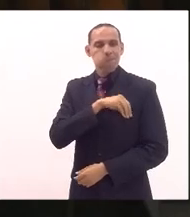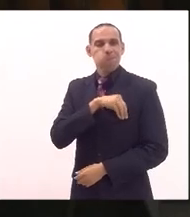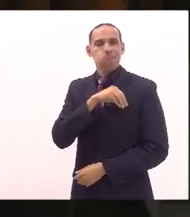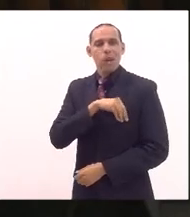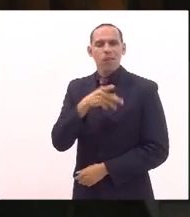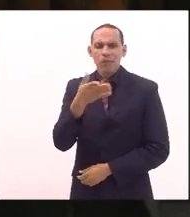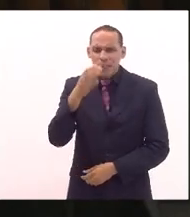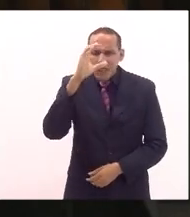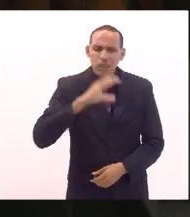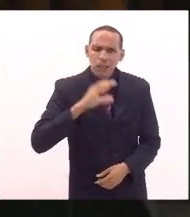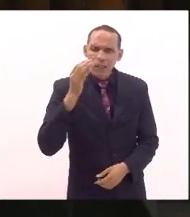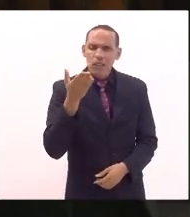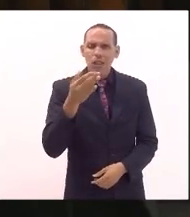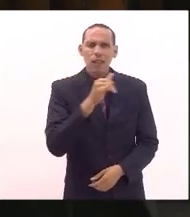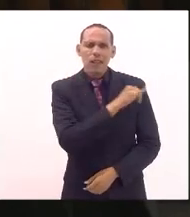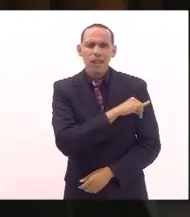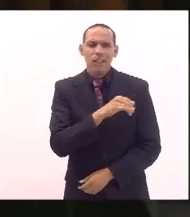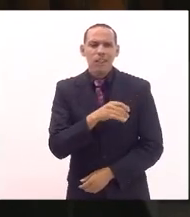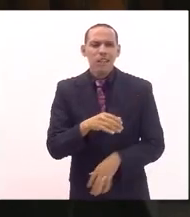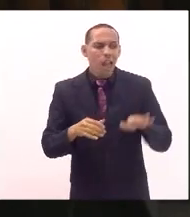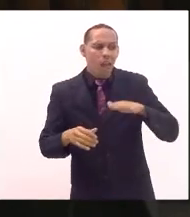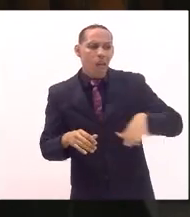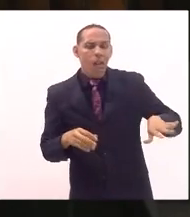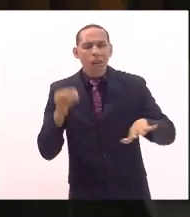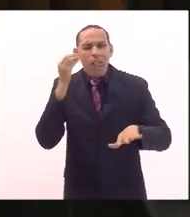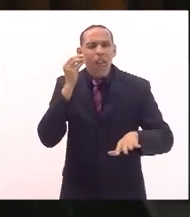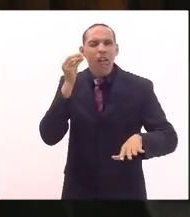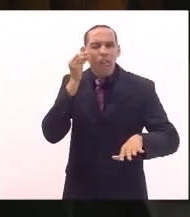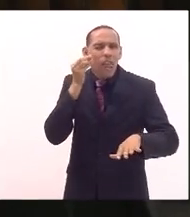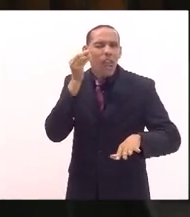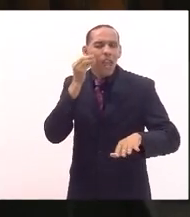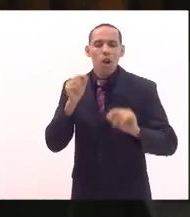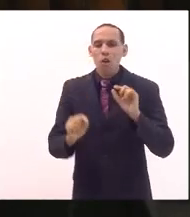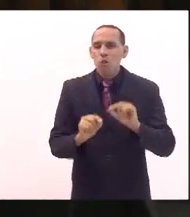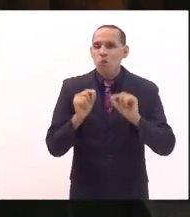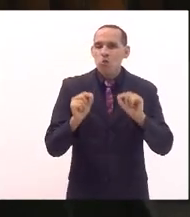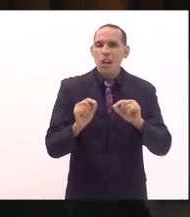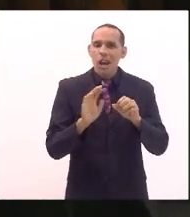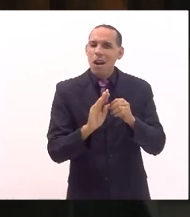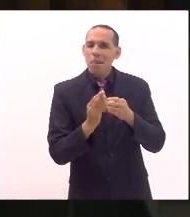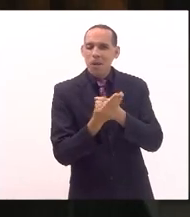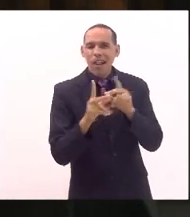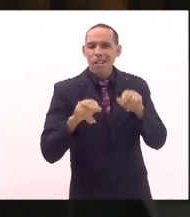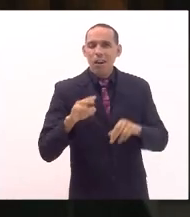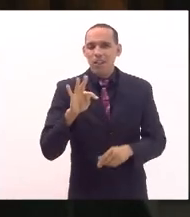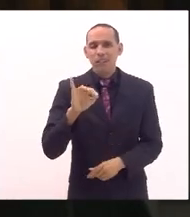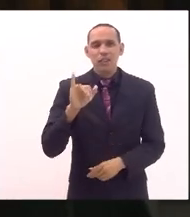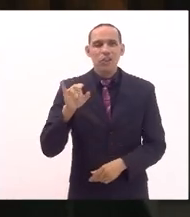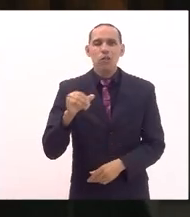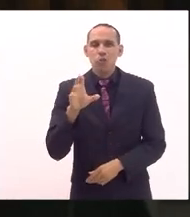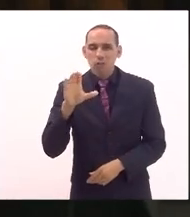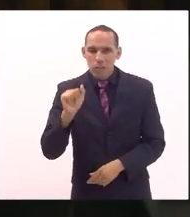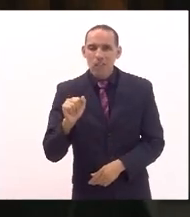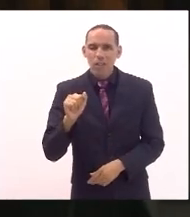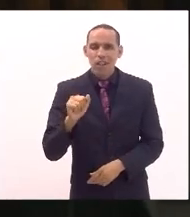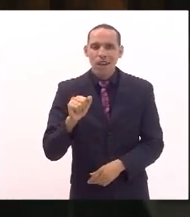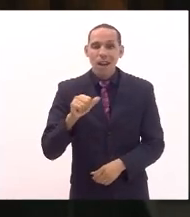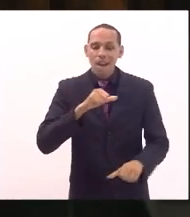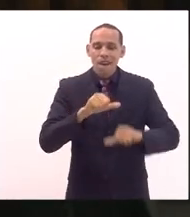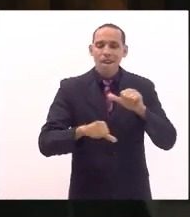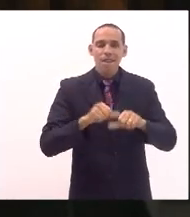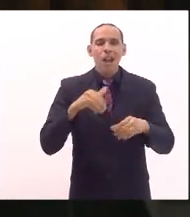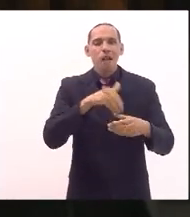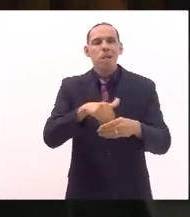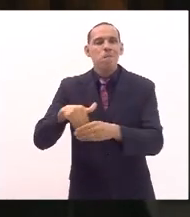do Rio de Janeiro que eles tentam o tempo inteiro fazer dos bairros como a Tijuca por exemplo seu Curral eleitoral